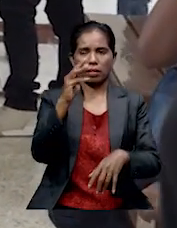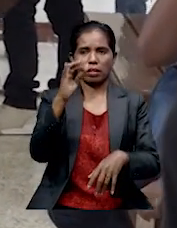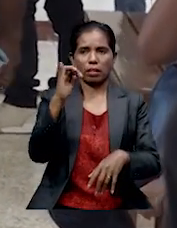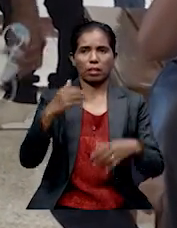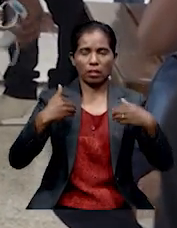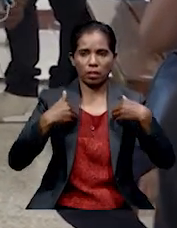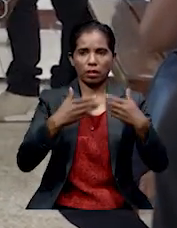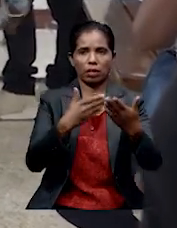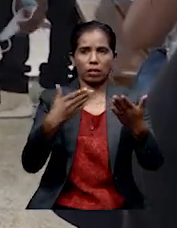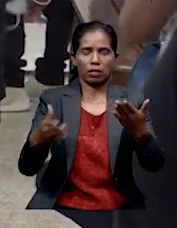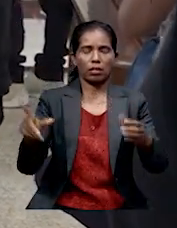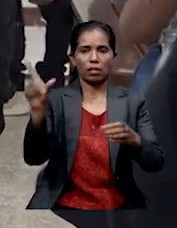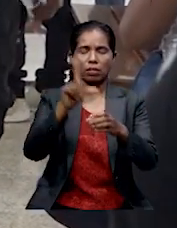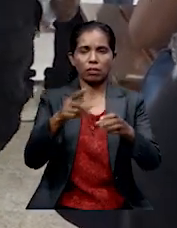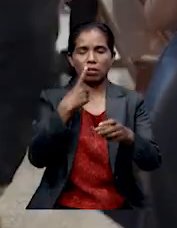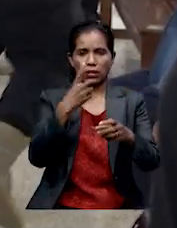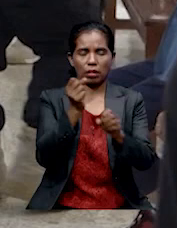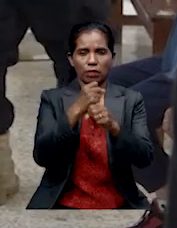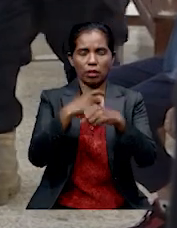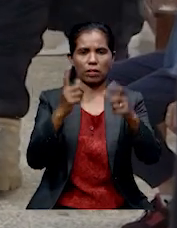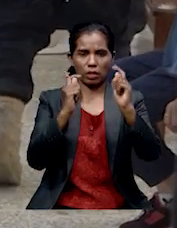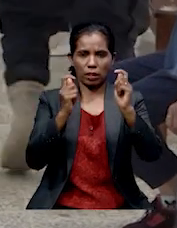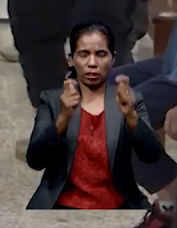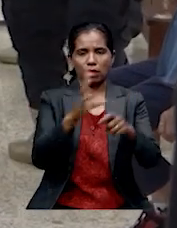no laboratorio moderno Tebes atu halo teste no